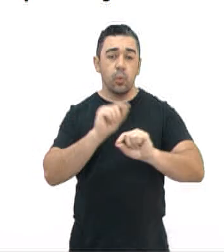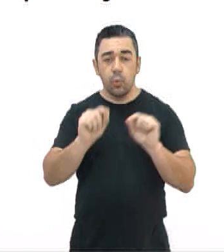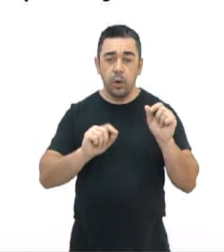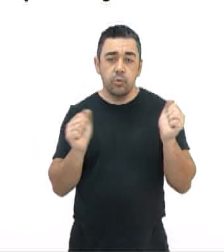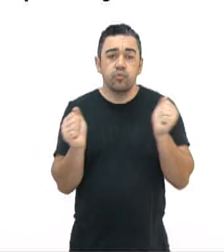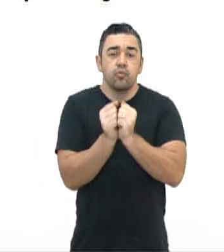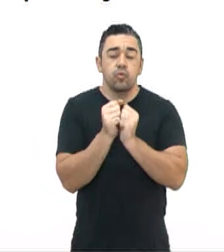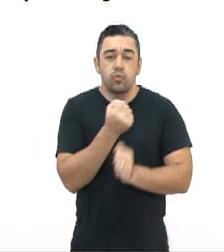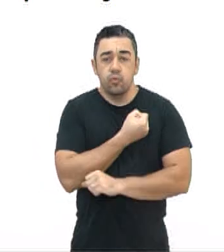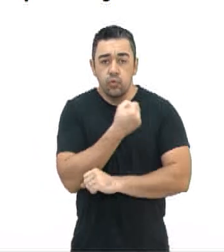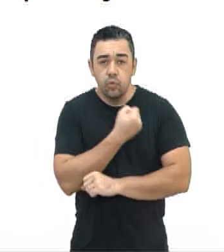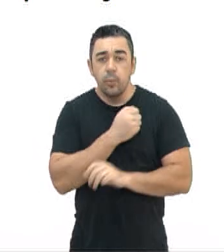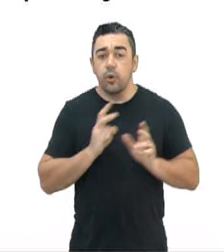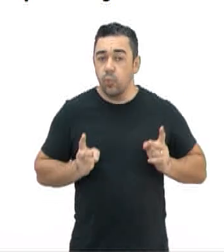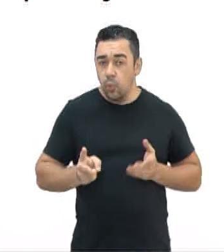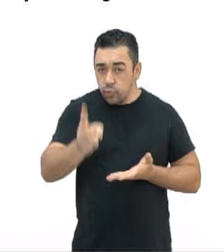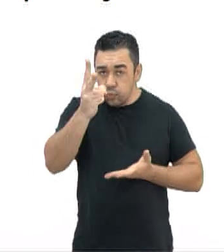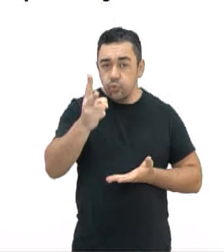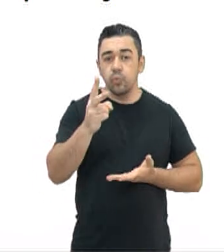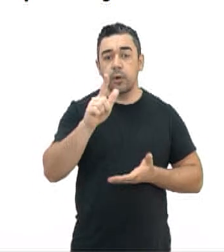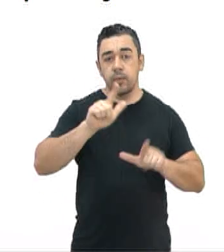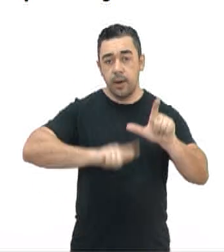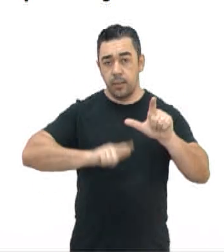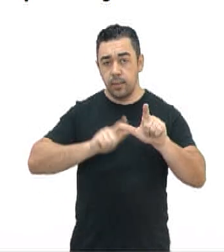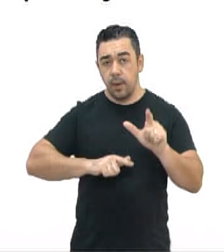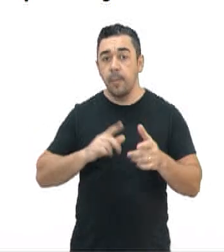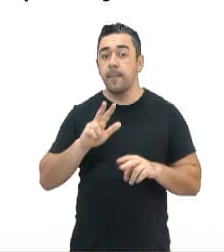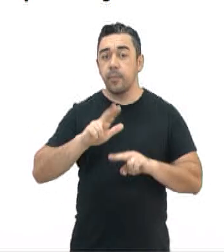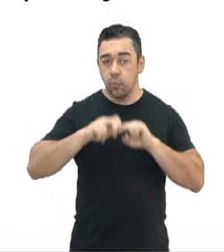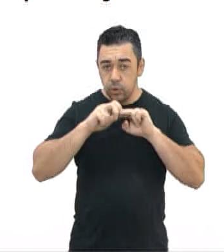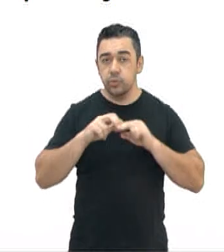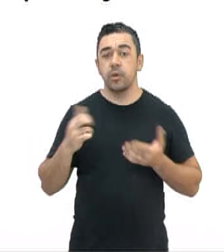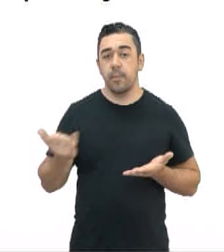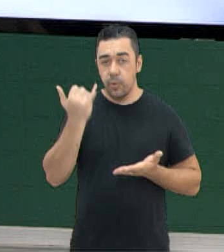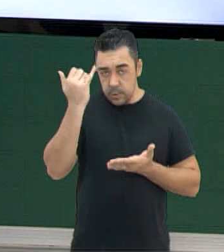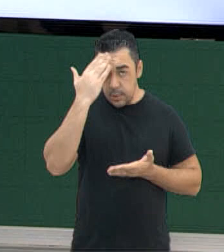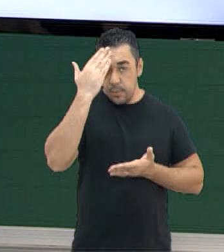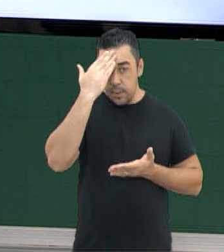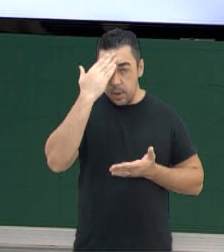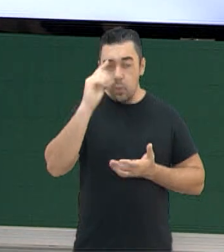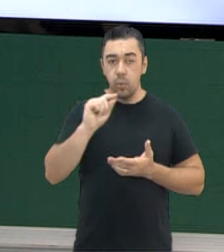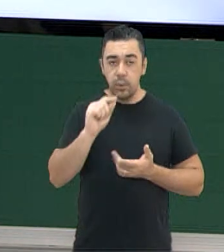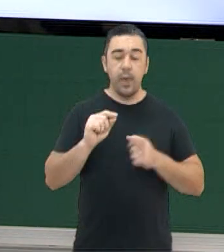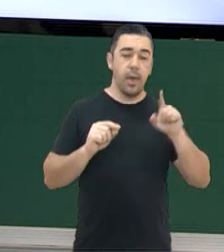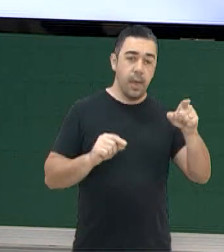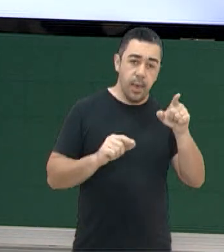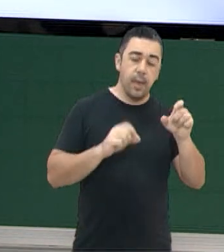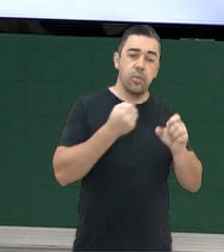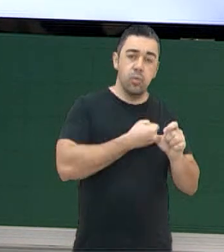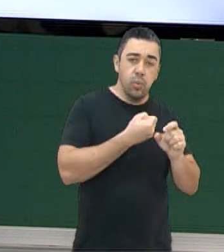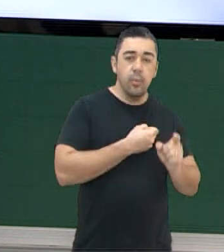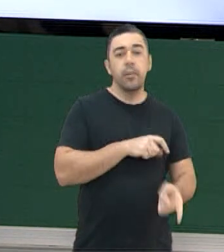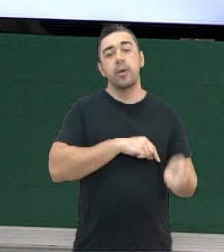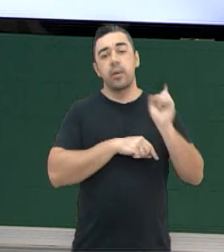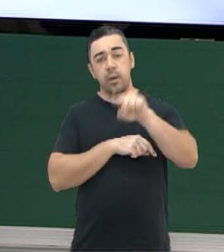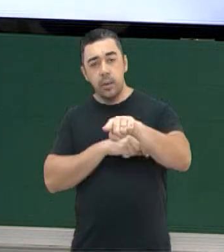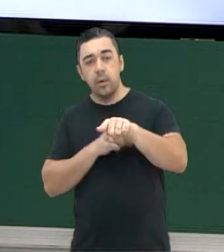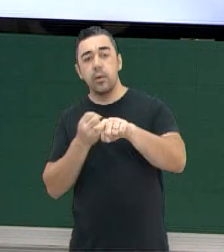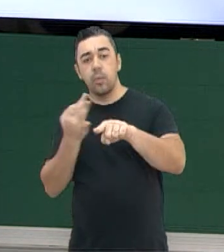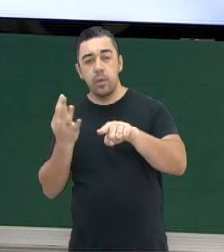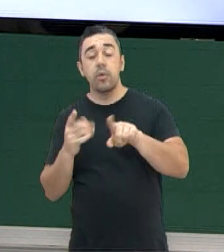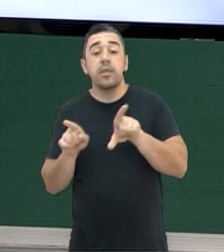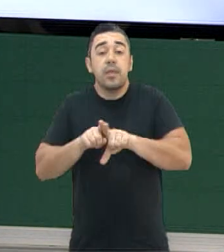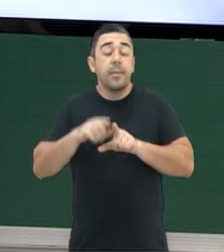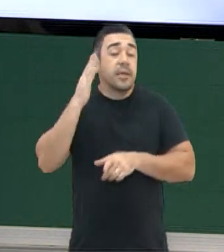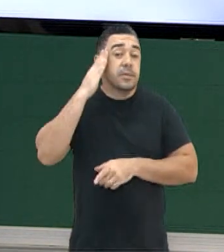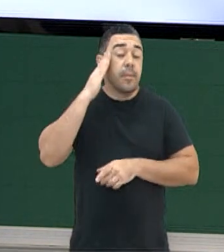coeficiente e mantendo a parte literal. Por isso que é importante eu saber quem que é o coeficiente e quem é a parte literal. Qual que é o grau dele